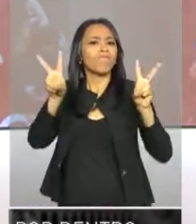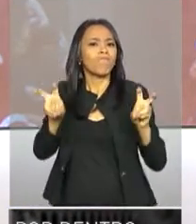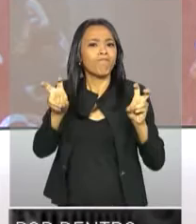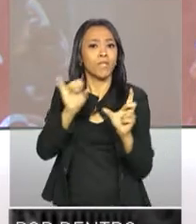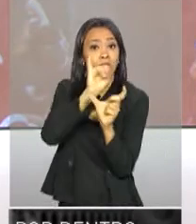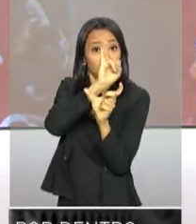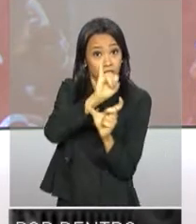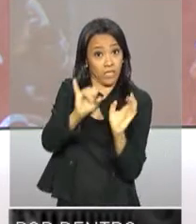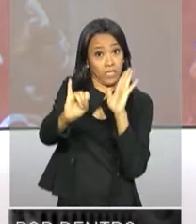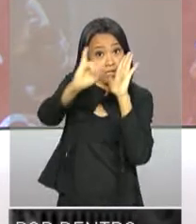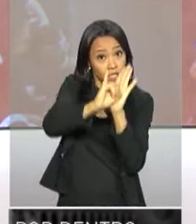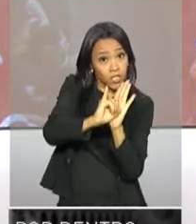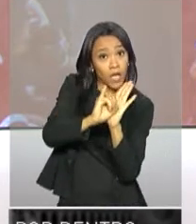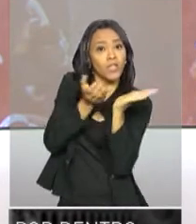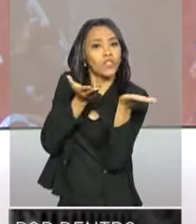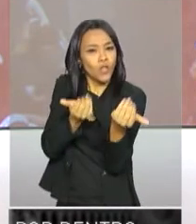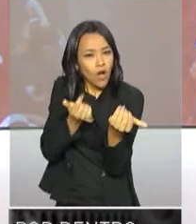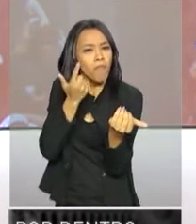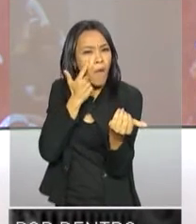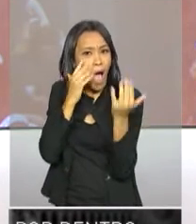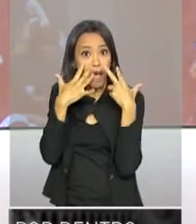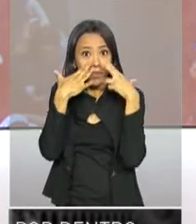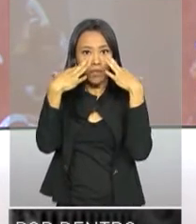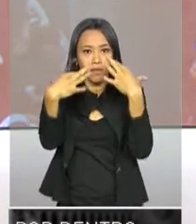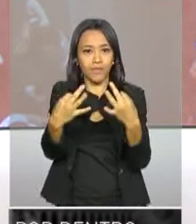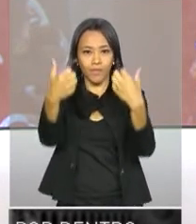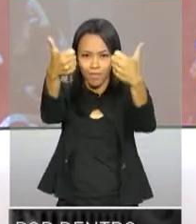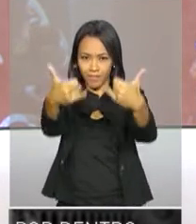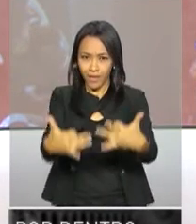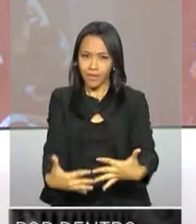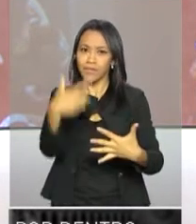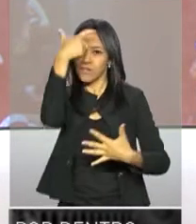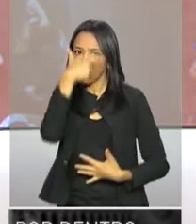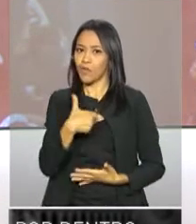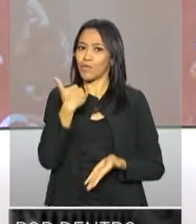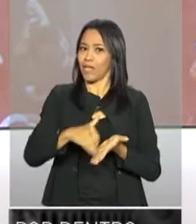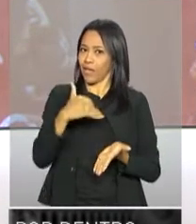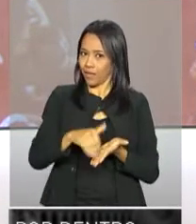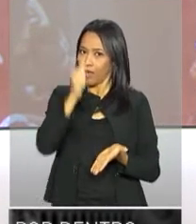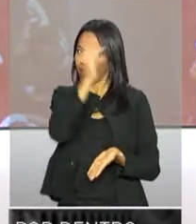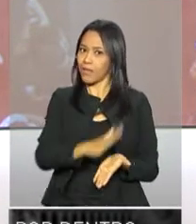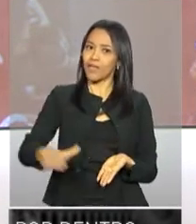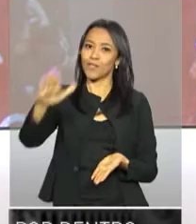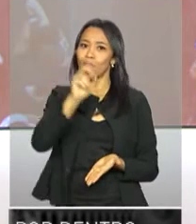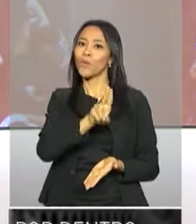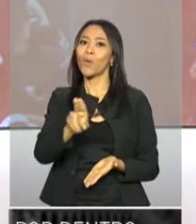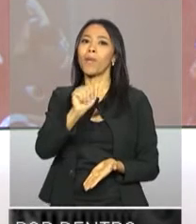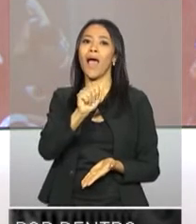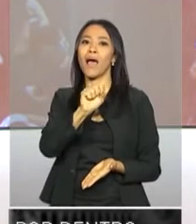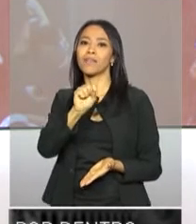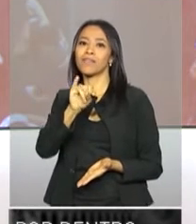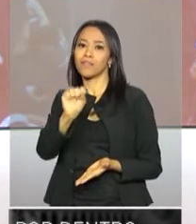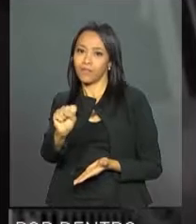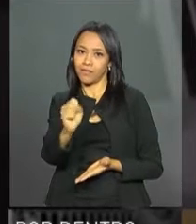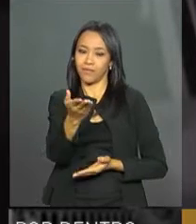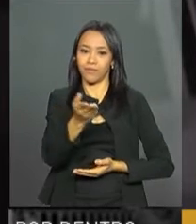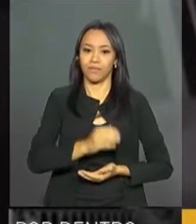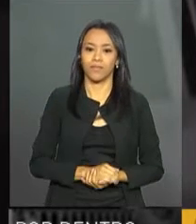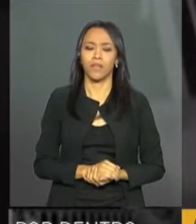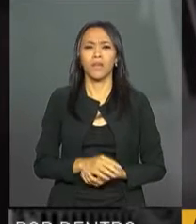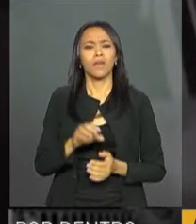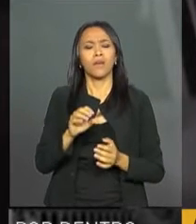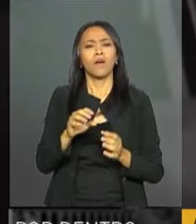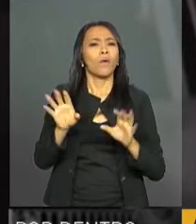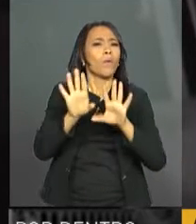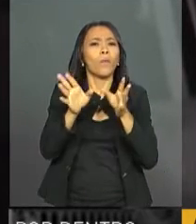Jovem? Então preste atenção nessa explicação do secretário nacional de Juventude, Assis Costa Filho. O ID